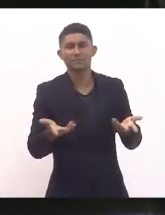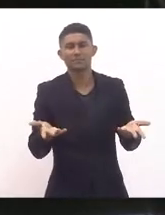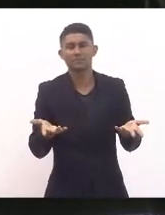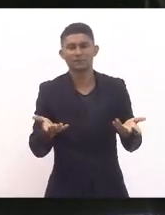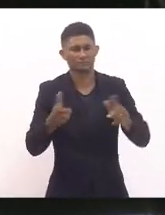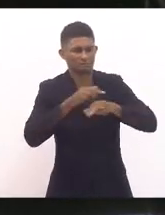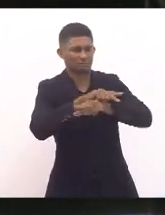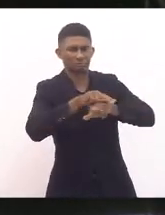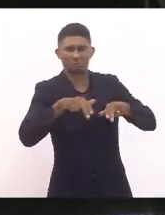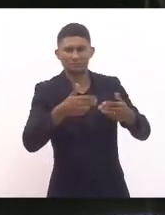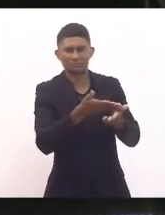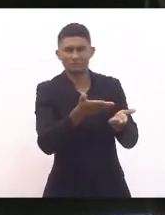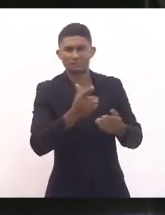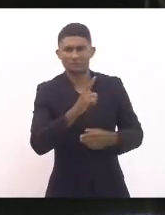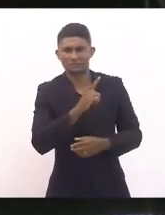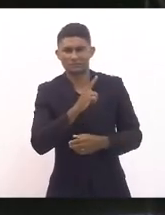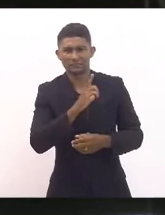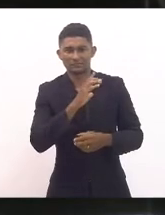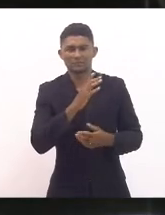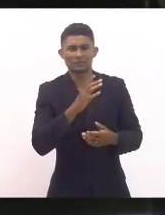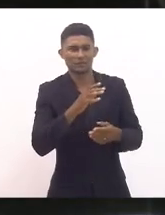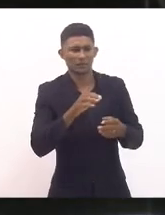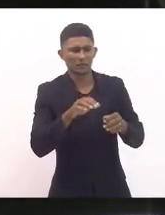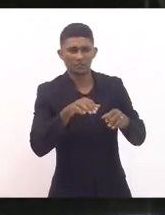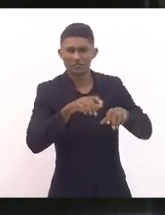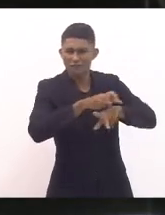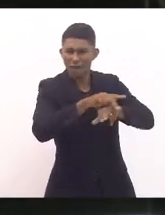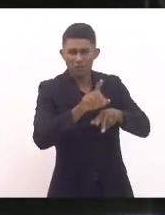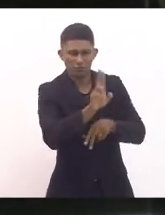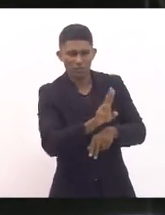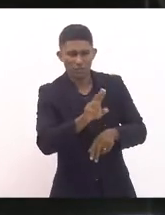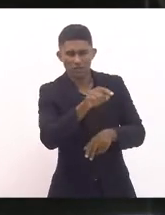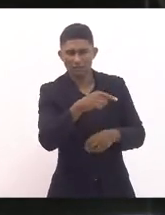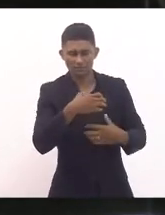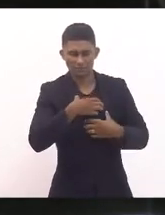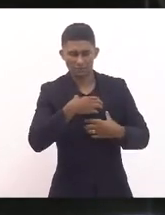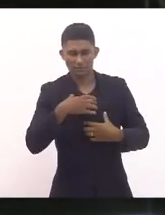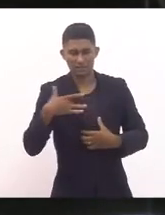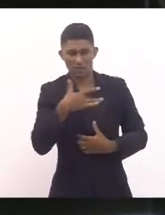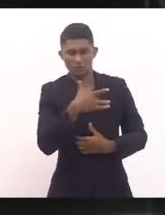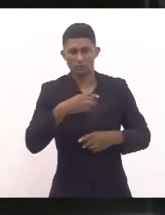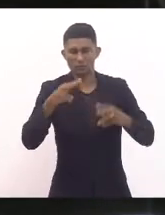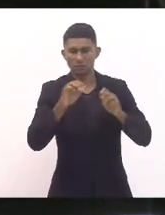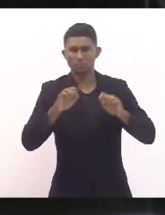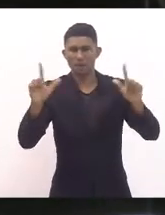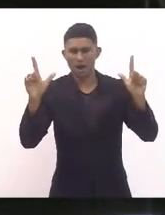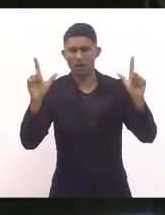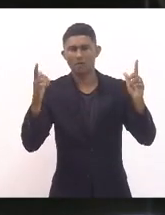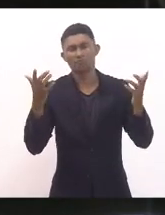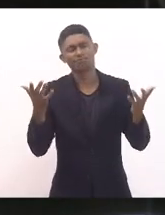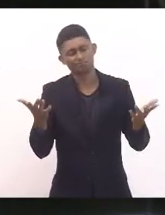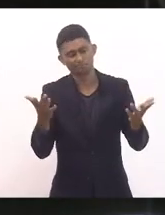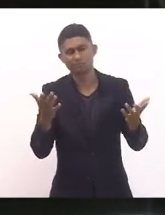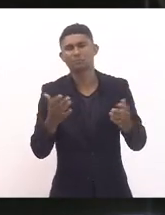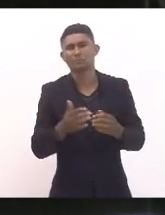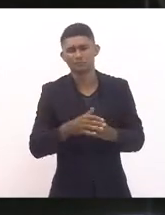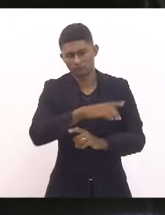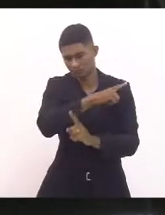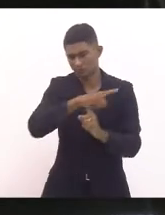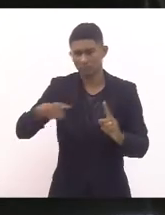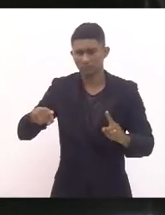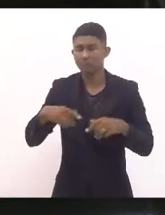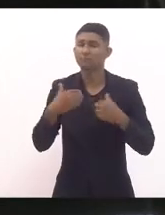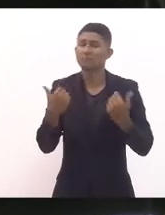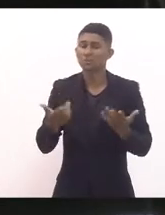tenham produtos que sejam utilizados que fazem mal à saúde. Então, eu vou tentar, deputado Luiz